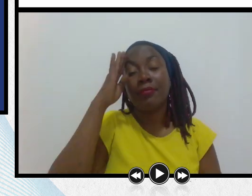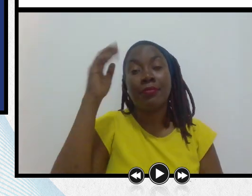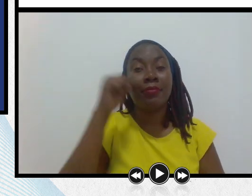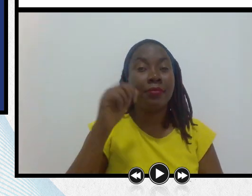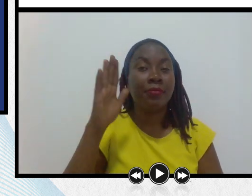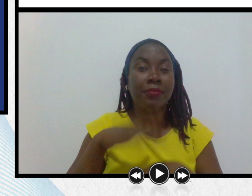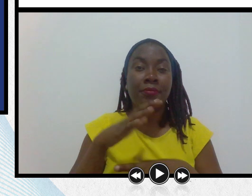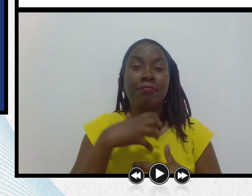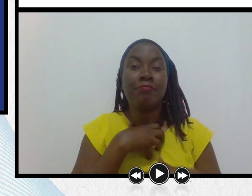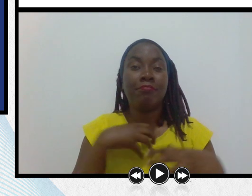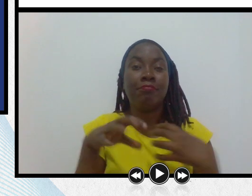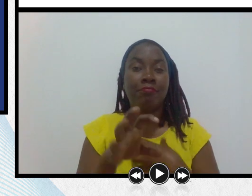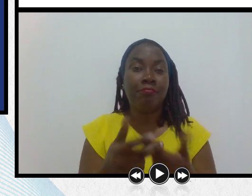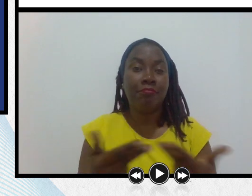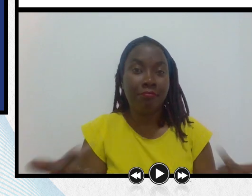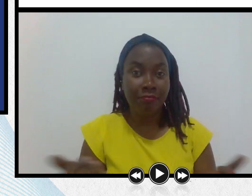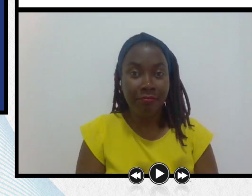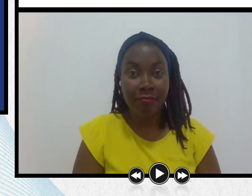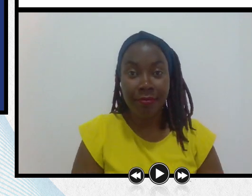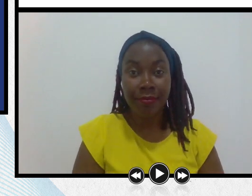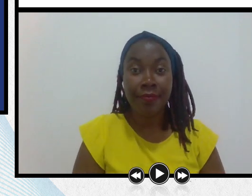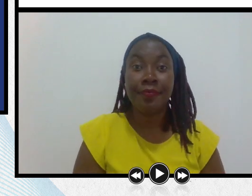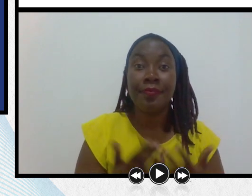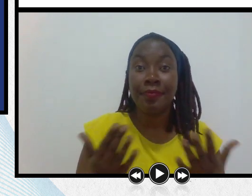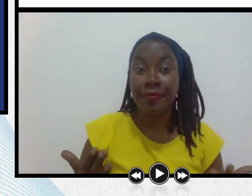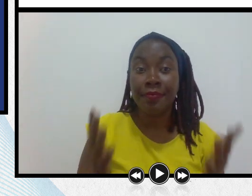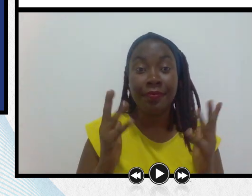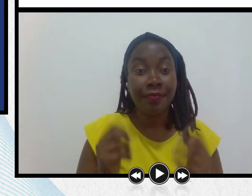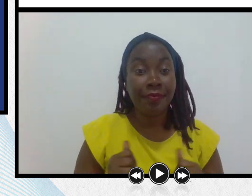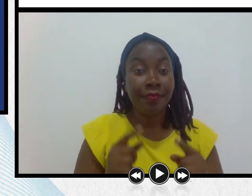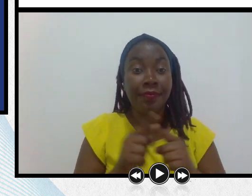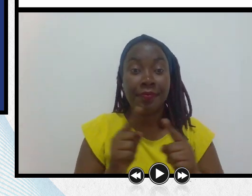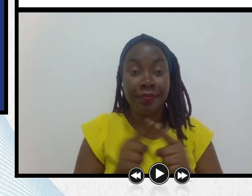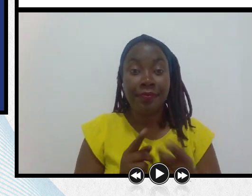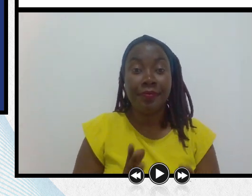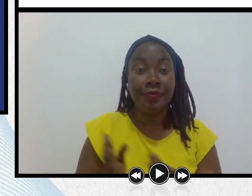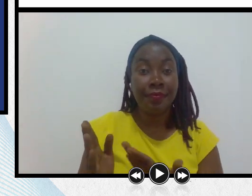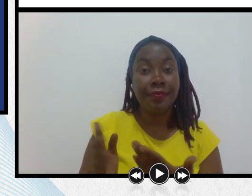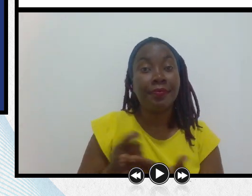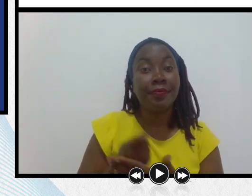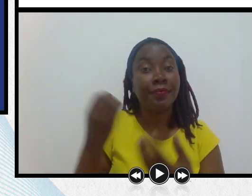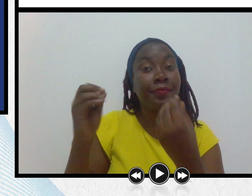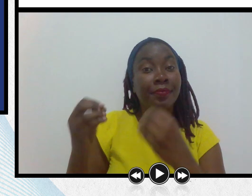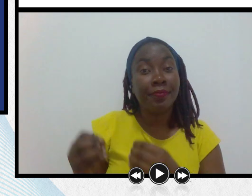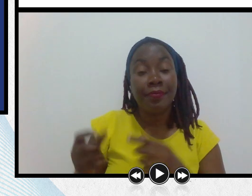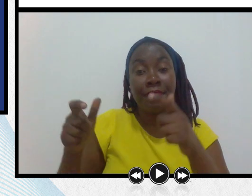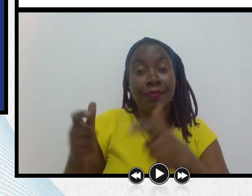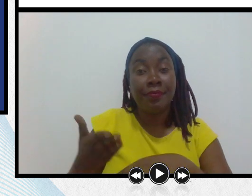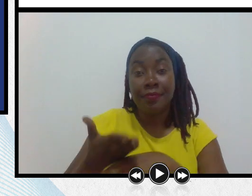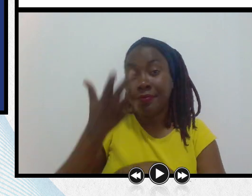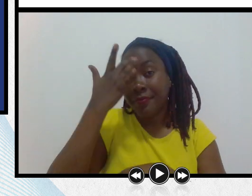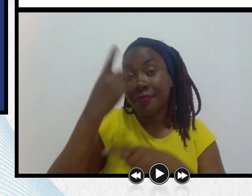mulheres são bem mais sensíveis para esses aspectos. O clorador também é importante que ele seja instalado num local de fácil acesso,